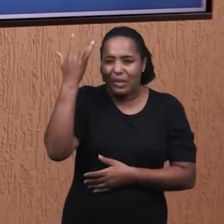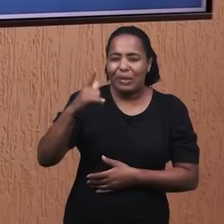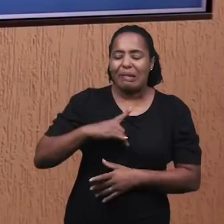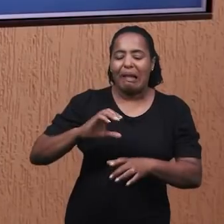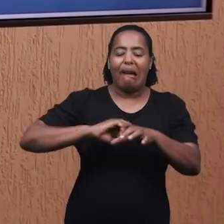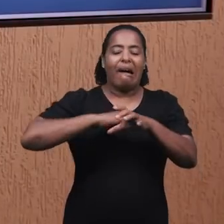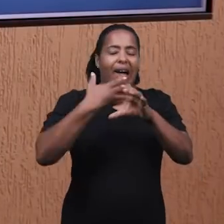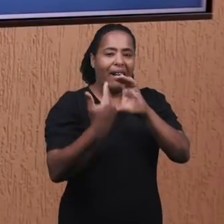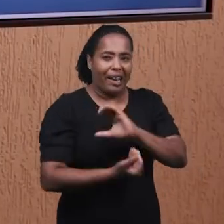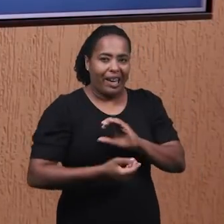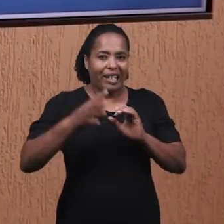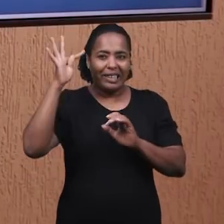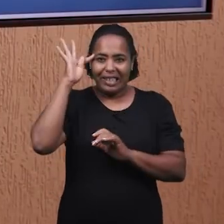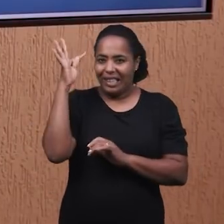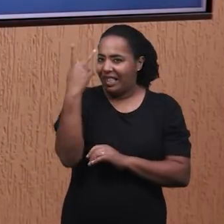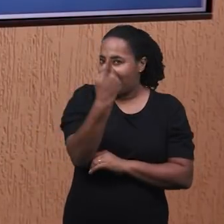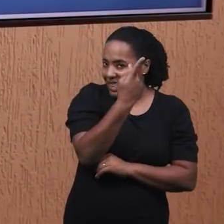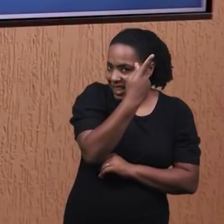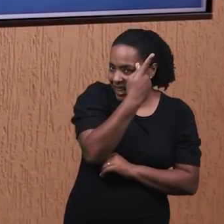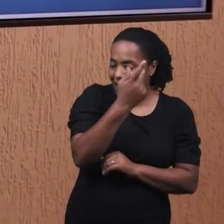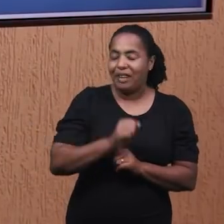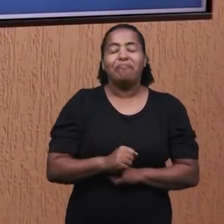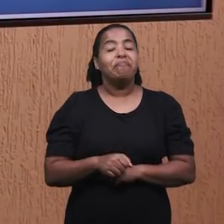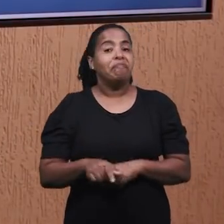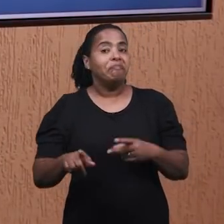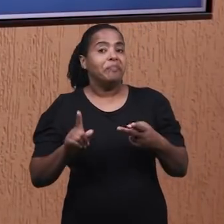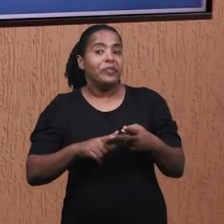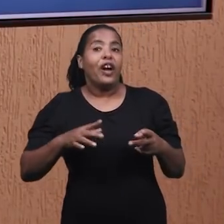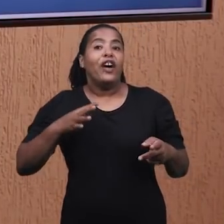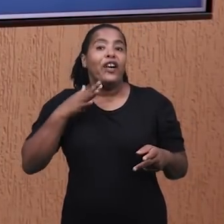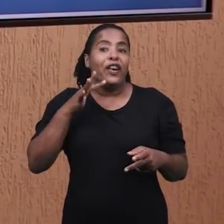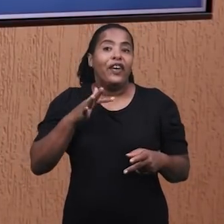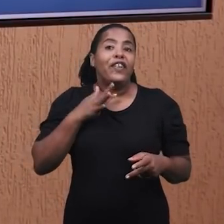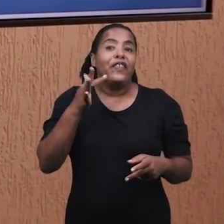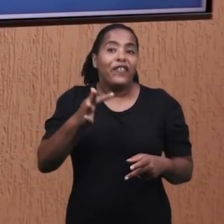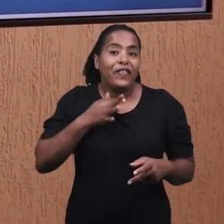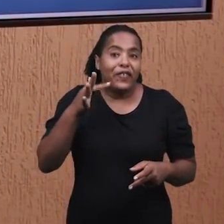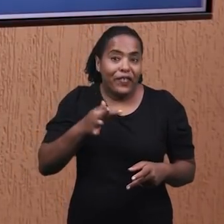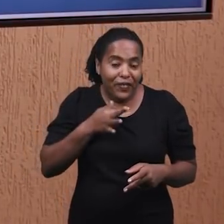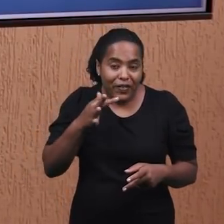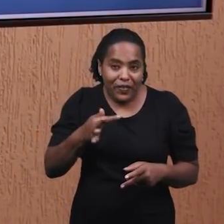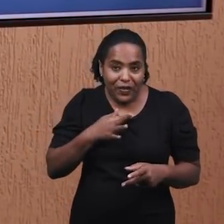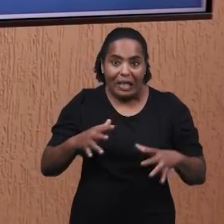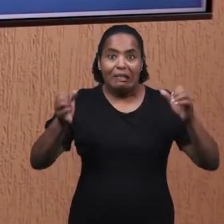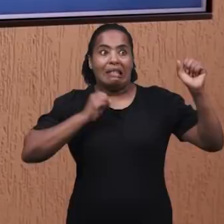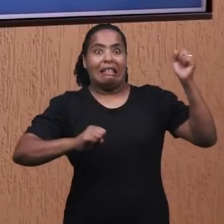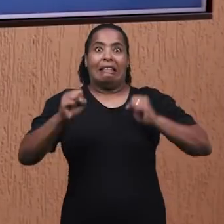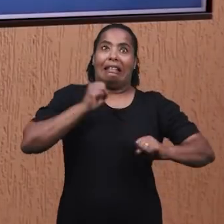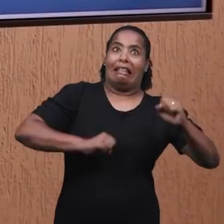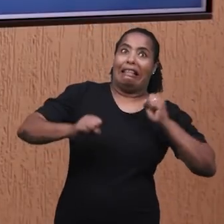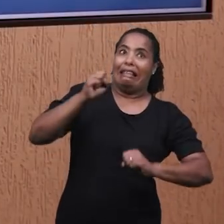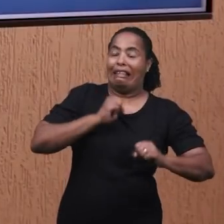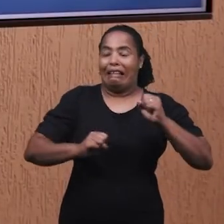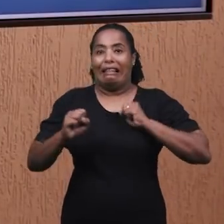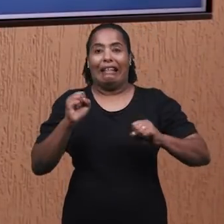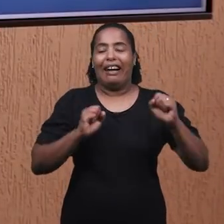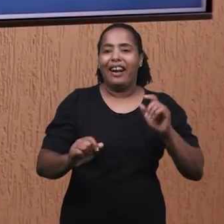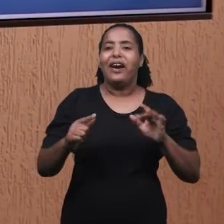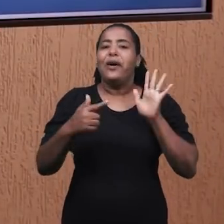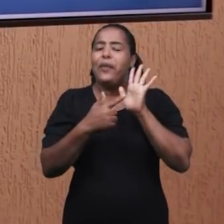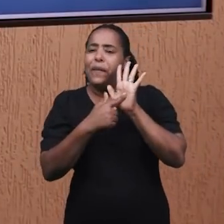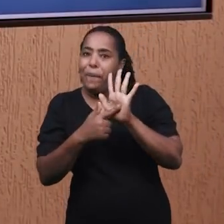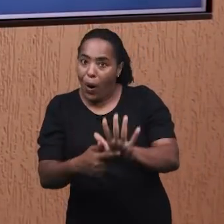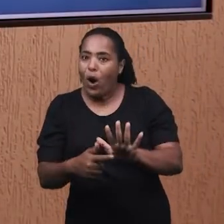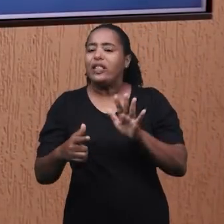essa característica, tá? A história de Felipe, o inquieto, só pelas imagens vocês já percebem que está falando